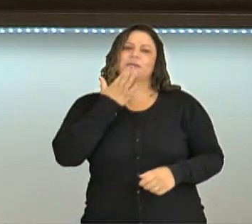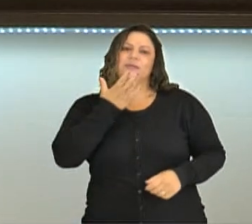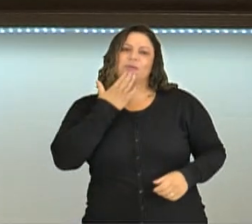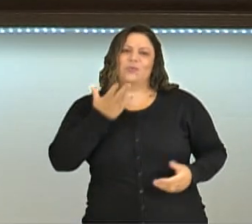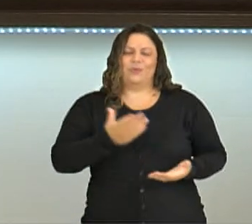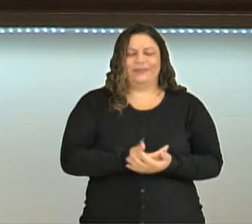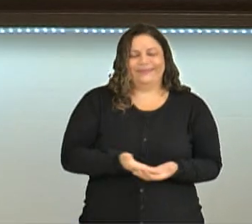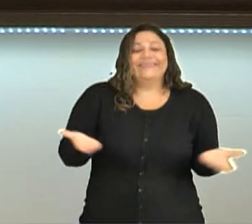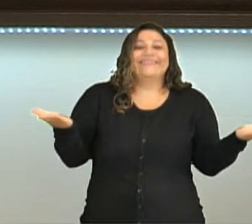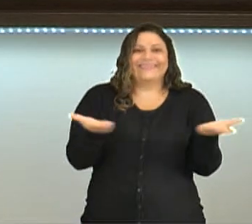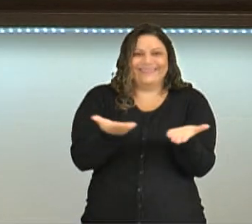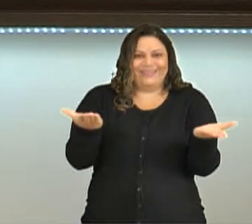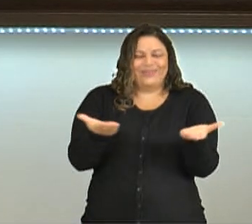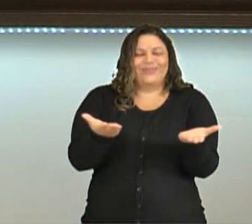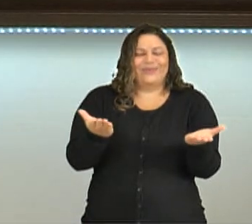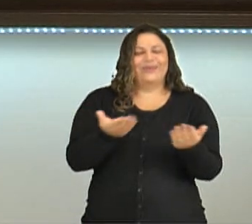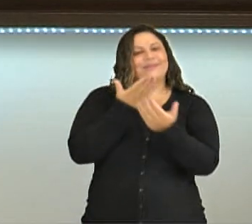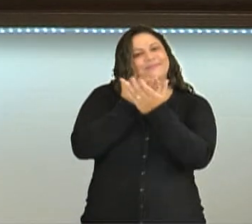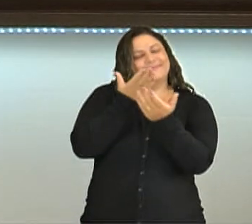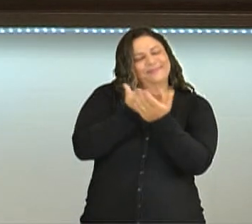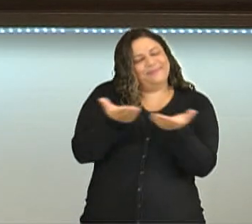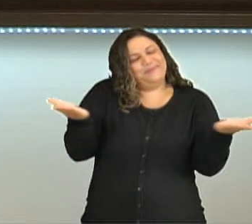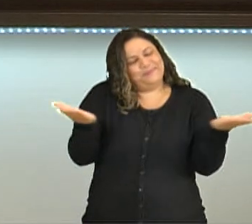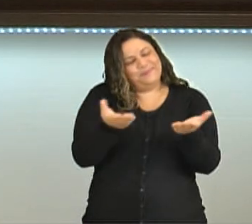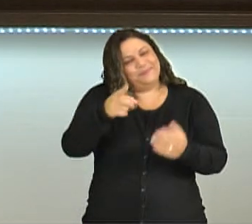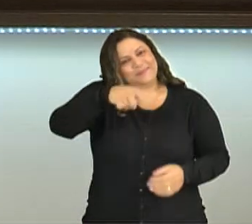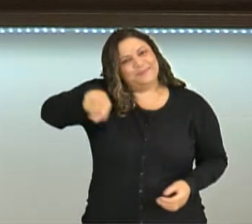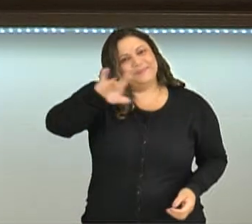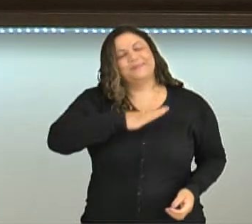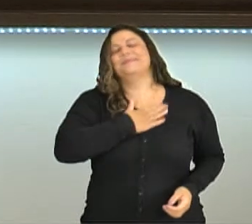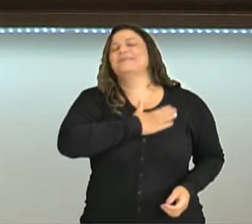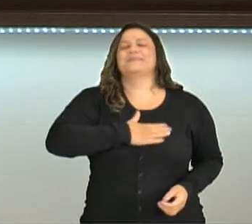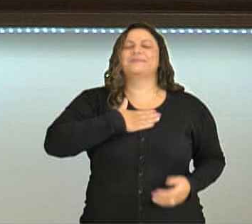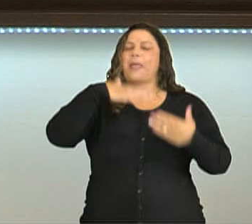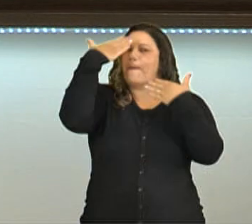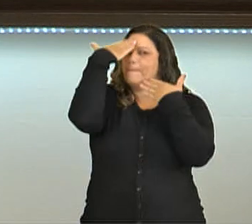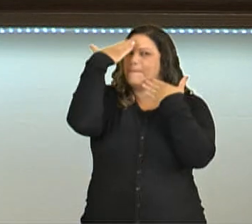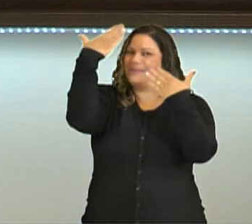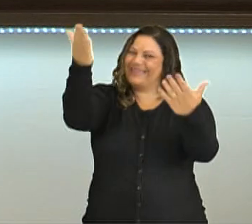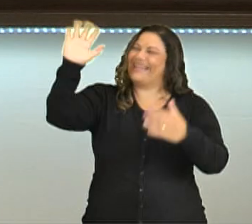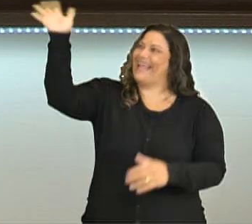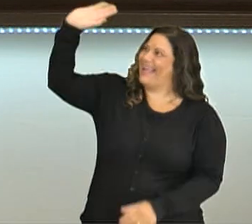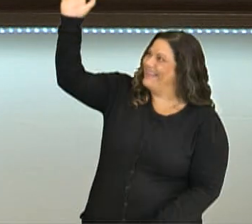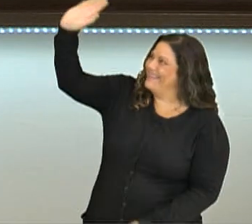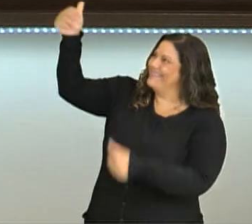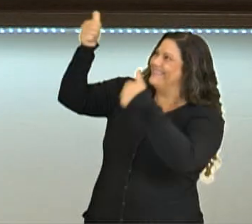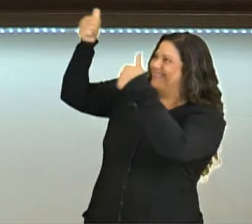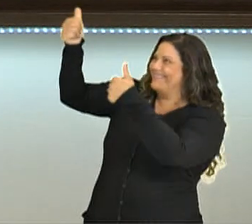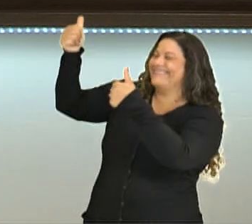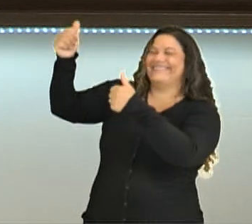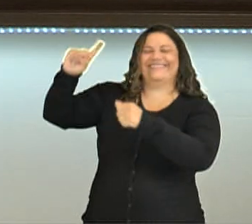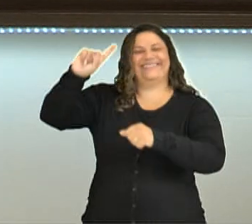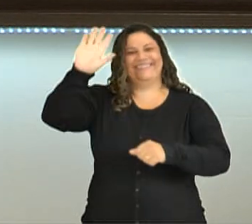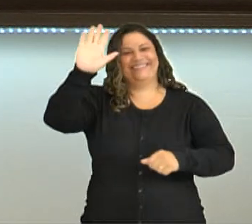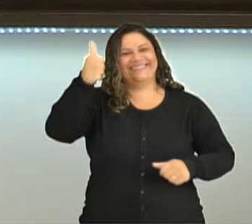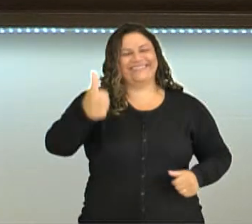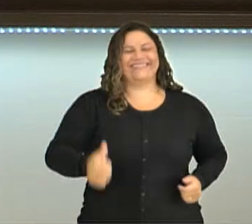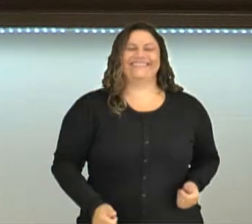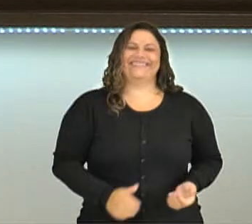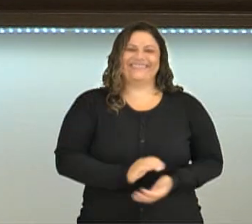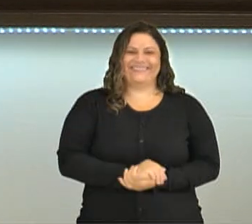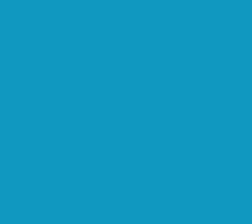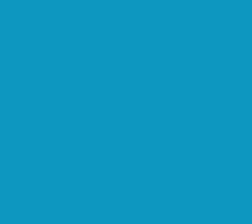Então, essa foi a nossa aula de hoje. Espero que vocês tenham gostado. Muito obrigada, Elisângela. Até a próxima. Tchau, tchau.